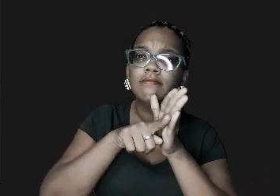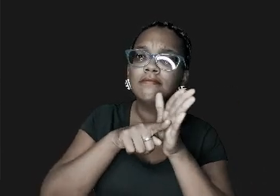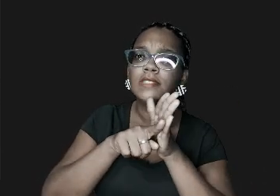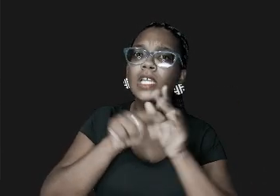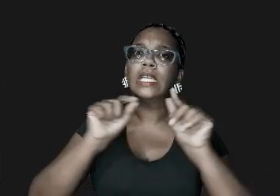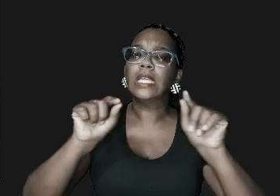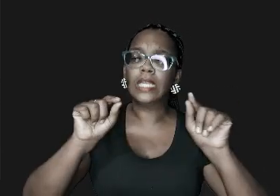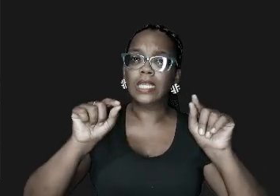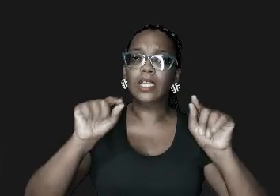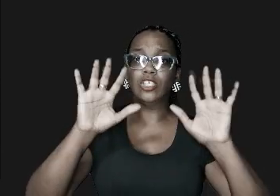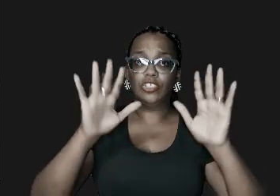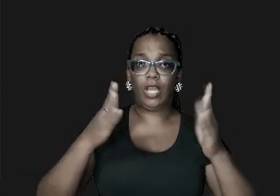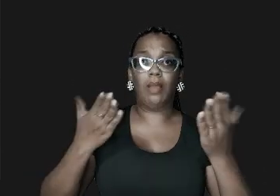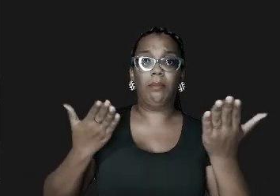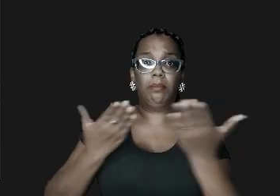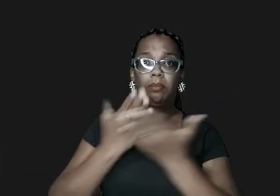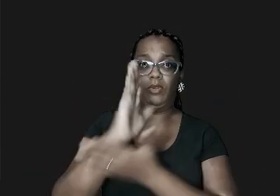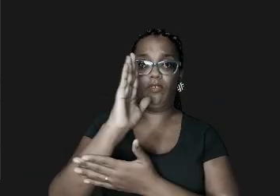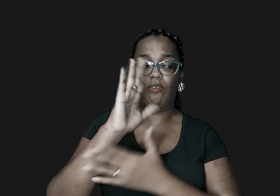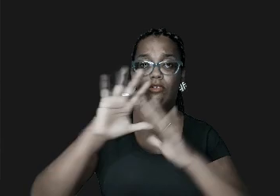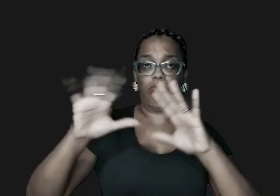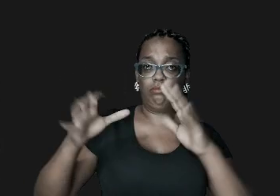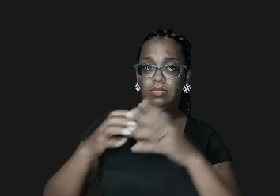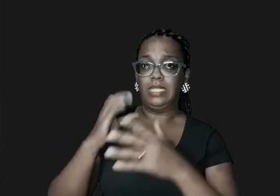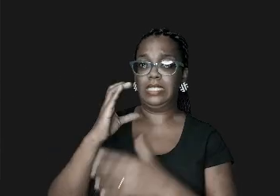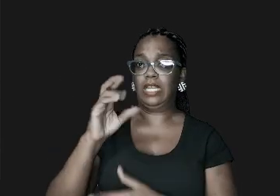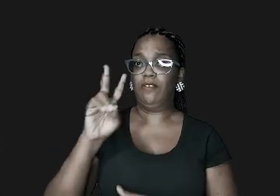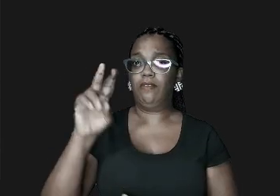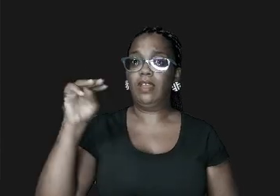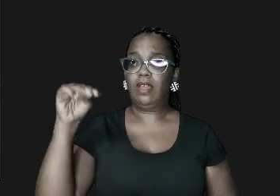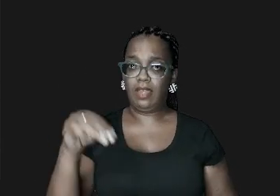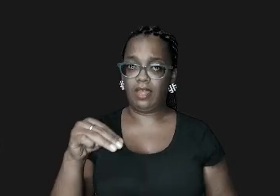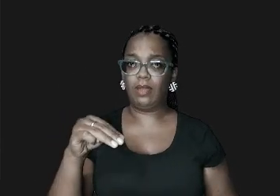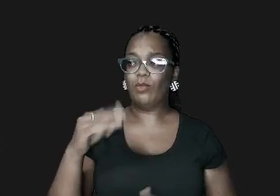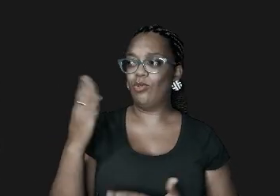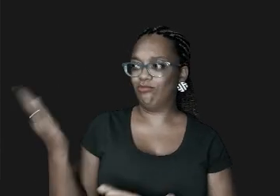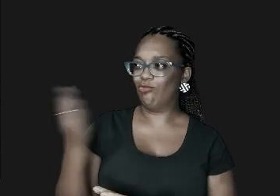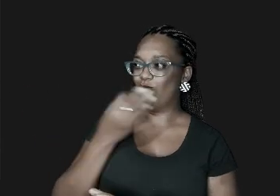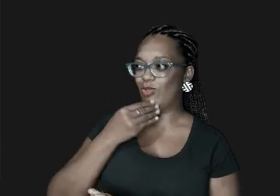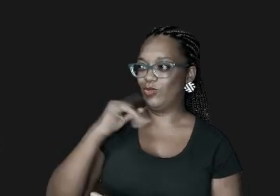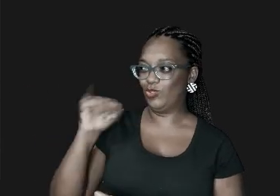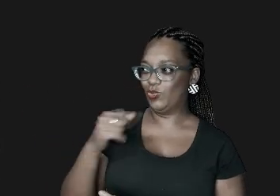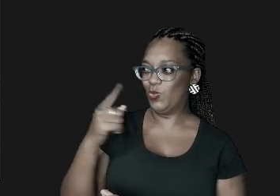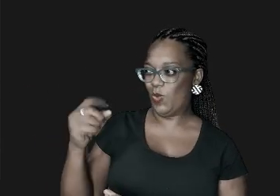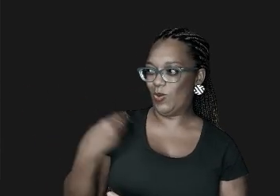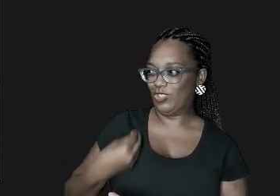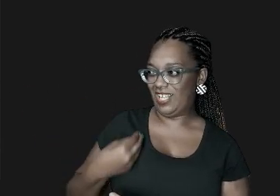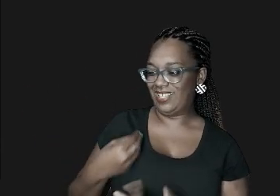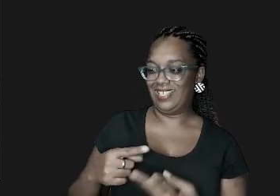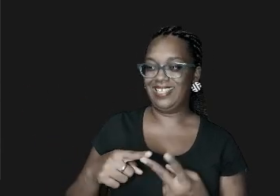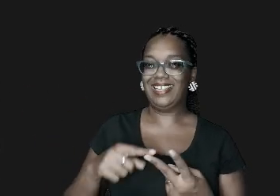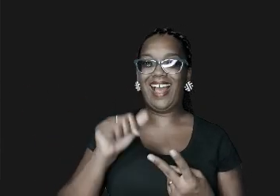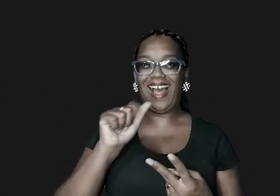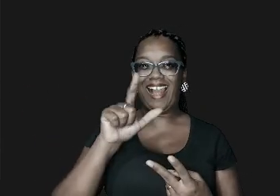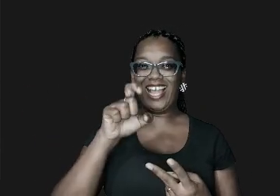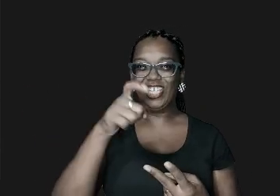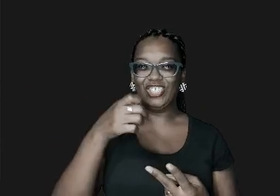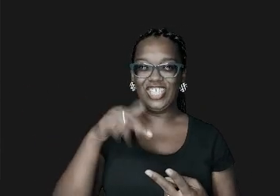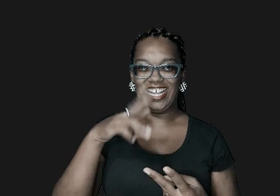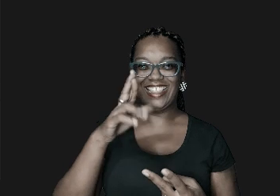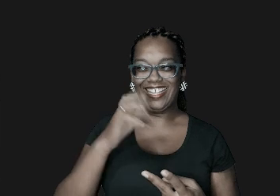a gente está debruçado sobre ele tanto debruçado sobre ele que ele te aprovou o colegial da cvm João Pedro tá aqui